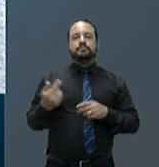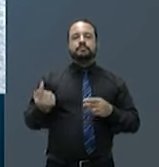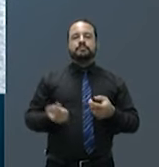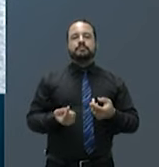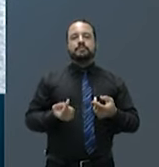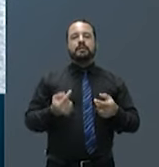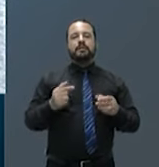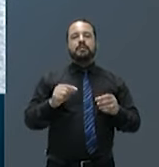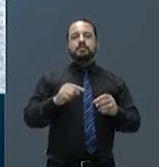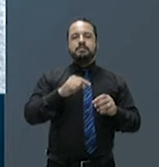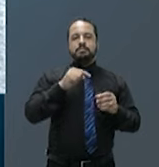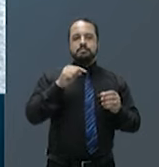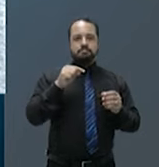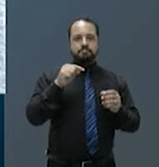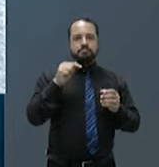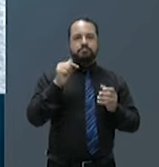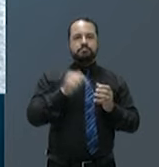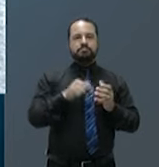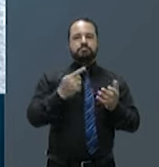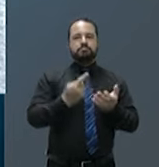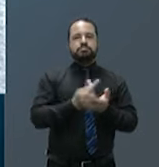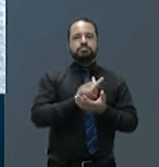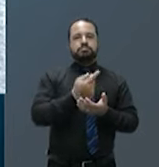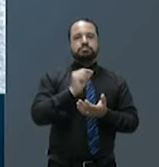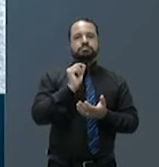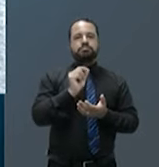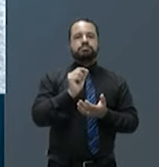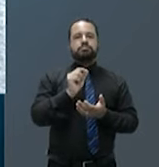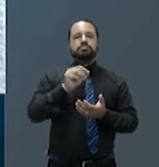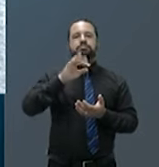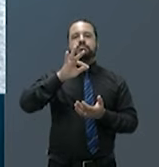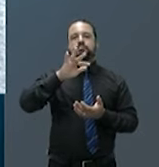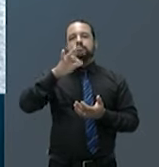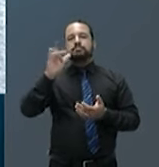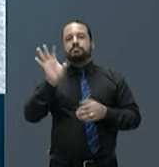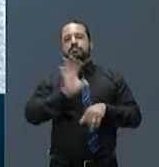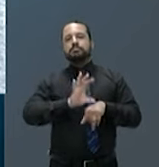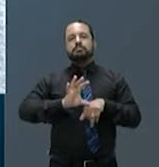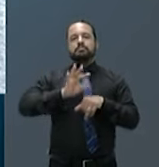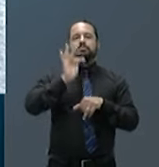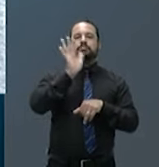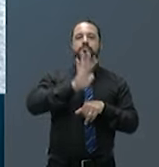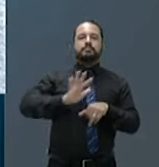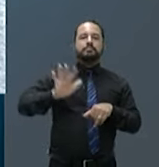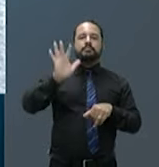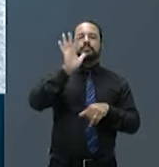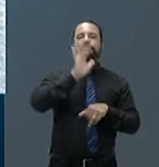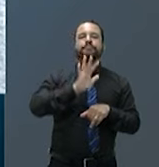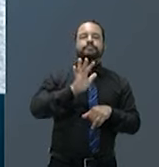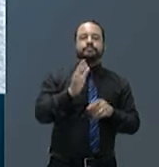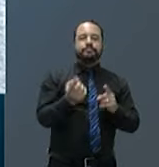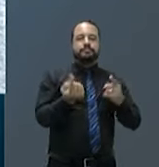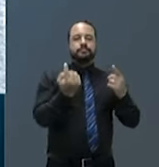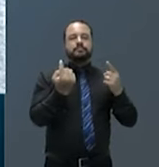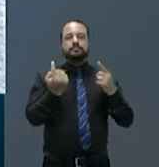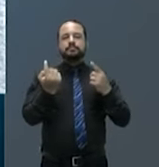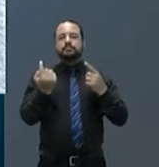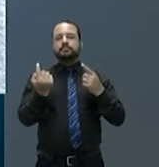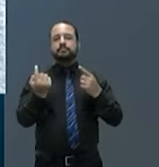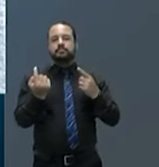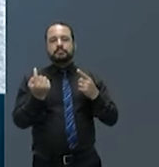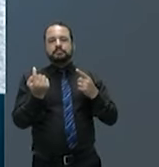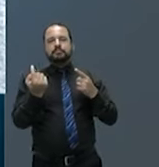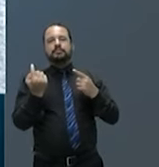93 da Constituição Federal. Por outro lado, quanto à aventada ocorrência de ofensa aos